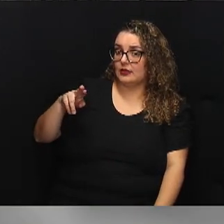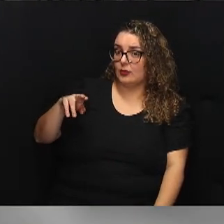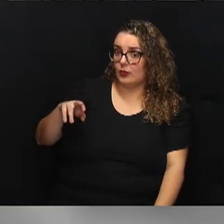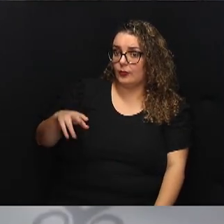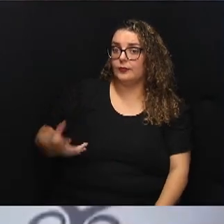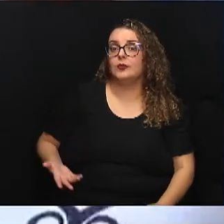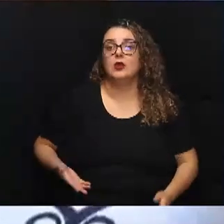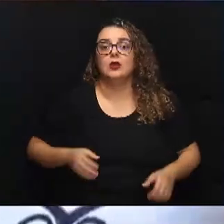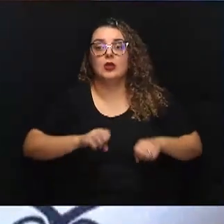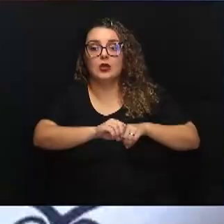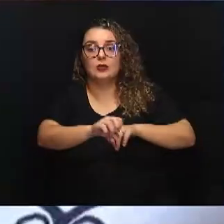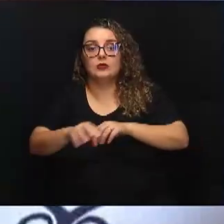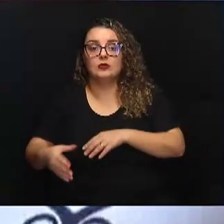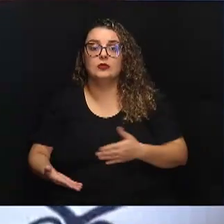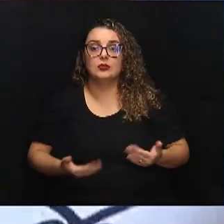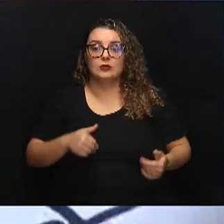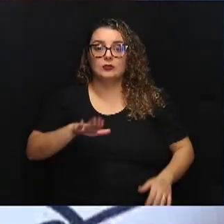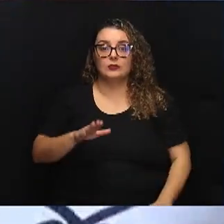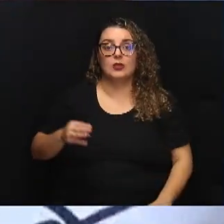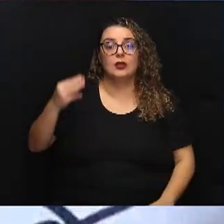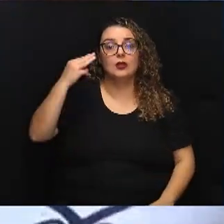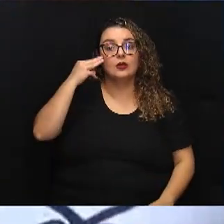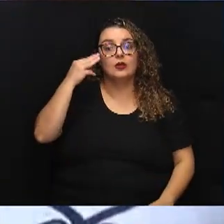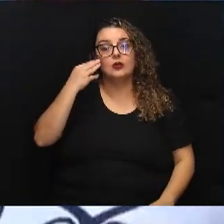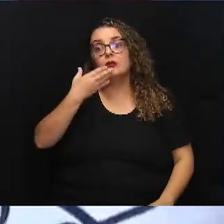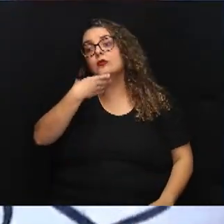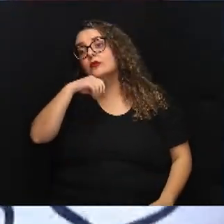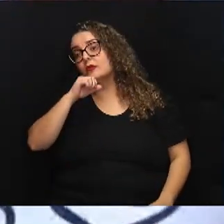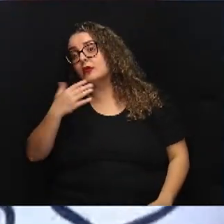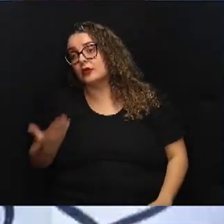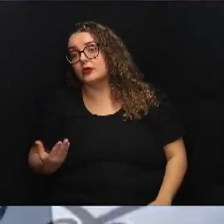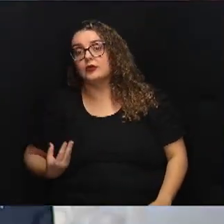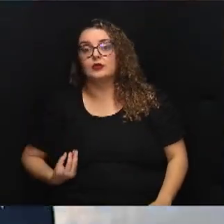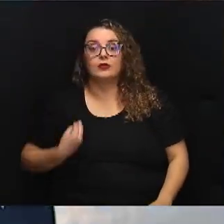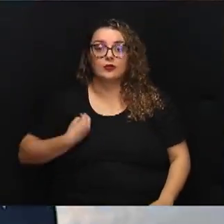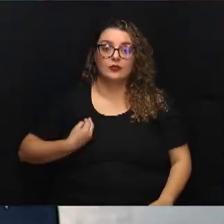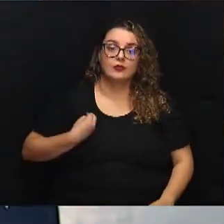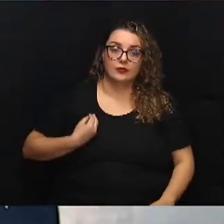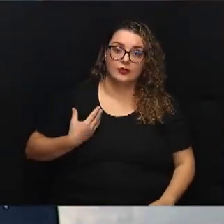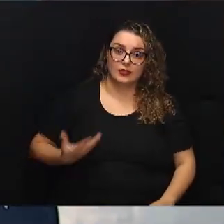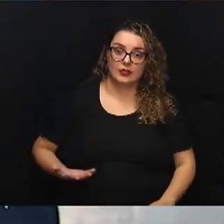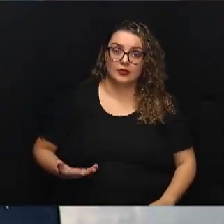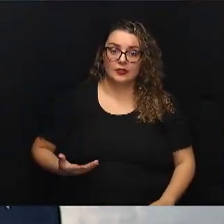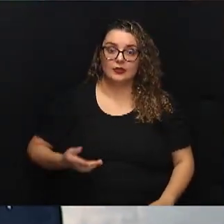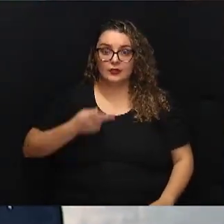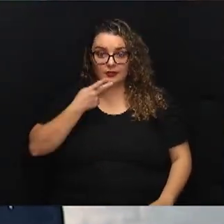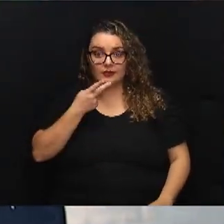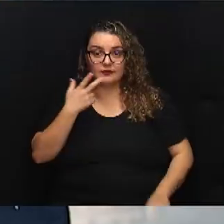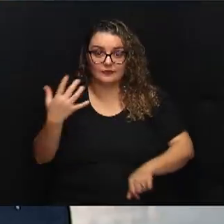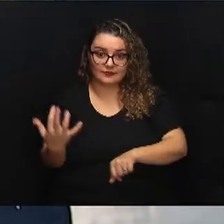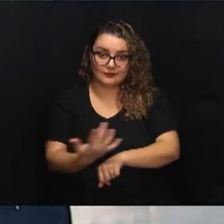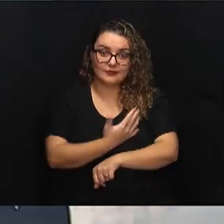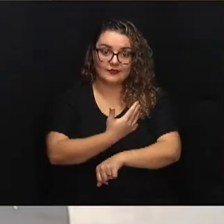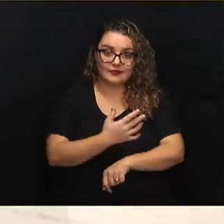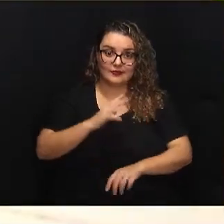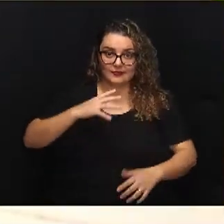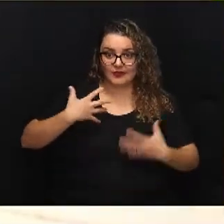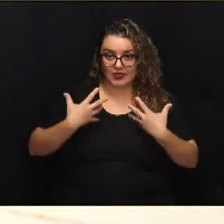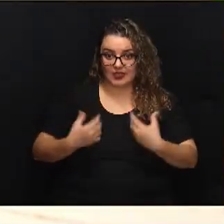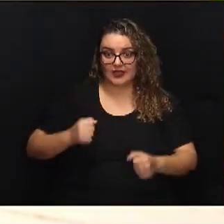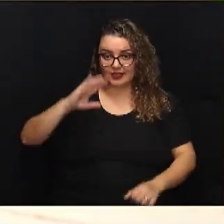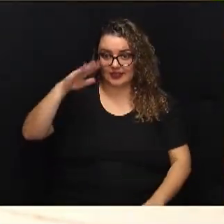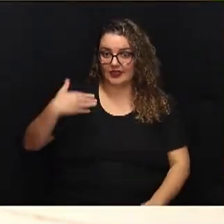mais jovens, a partir da memória de seu pai e vivências de sua vida, fala da emoção de ser homenageada.